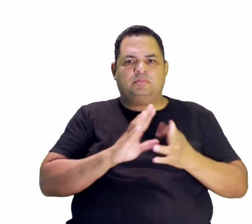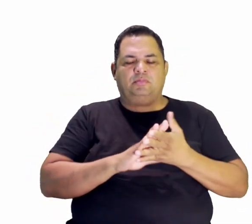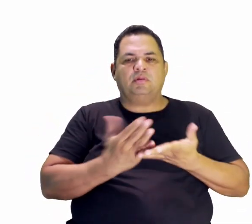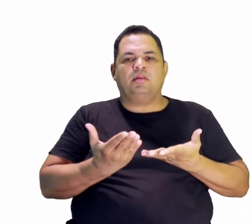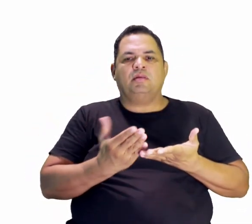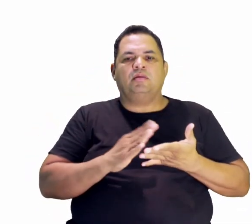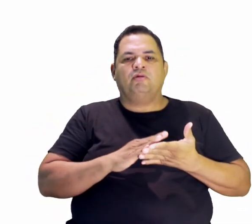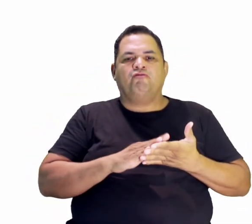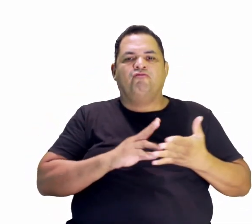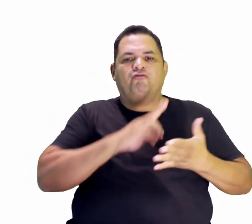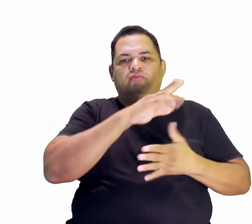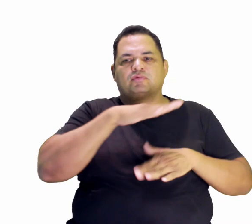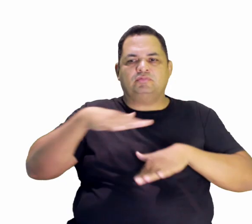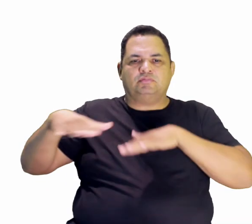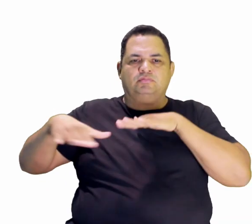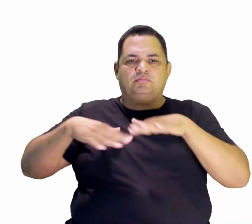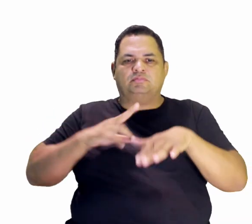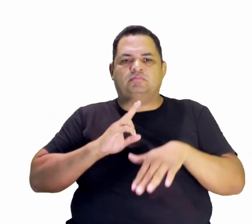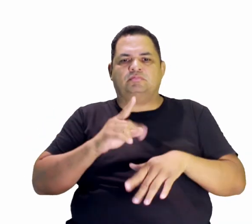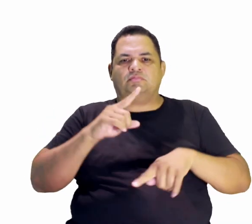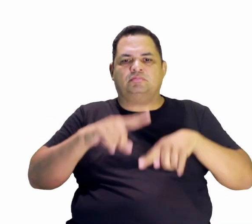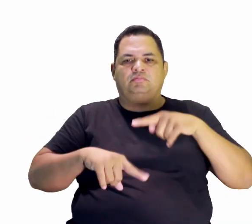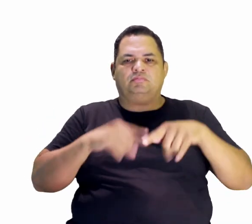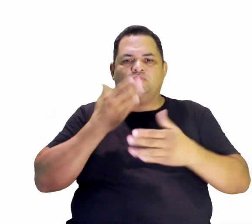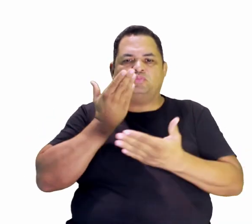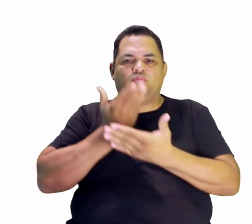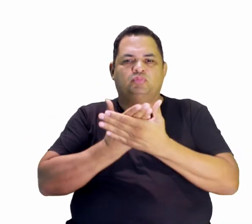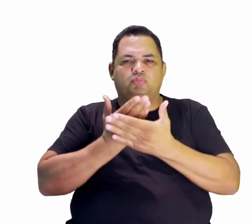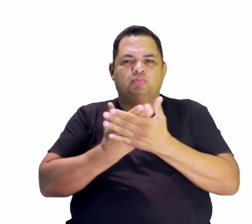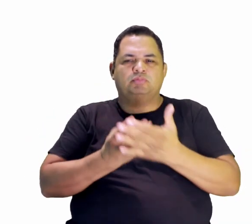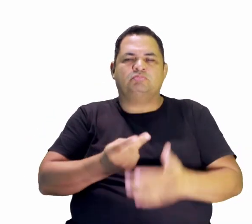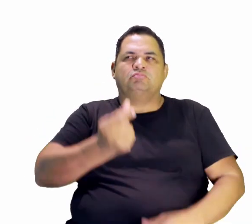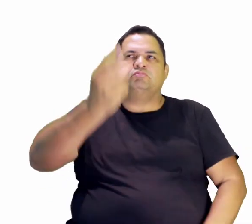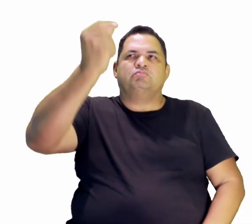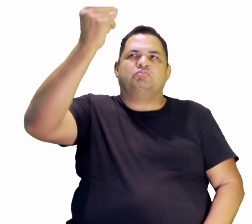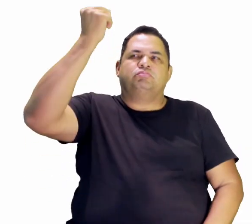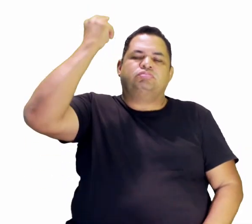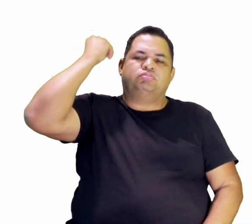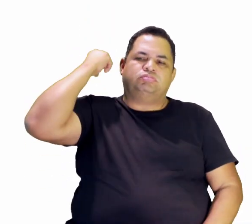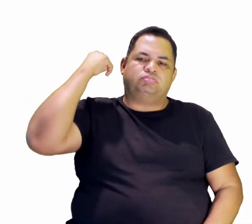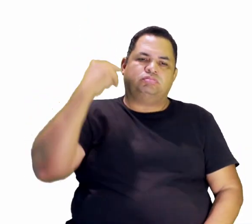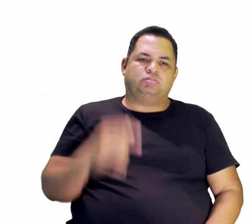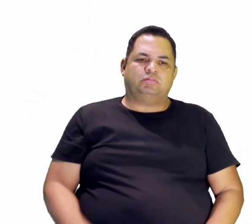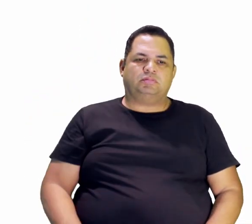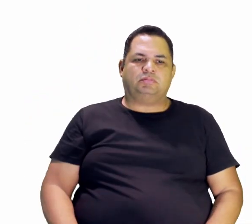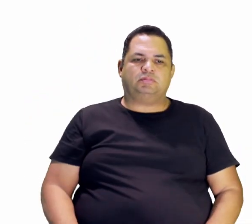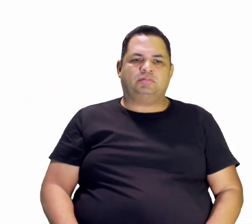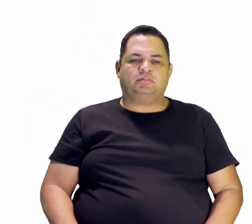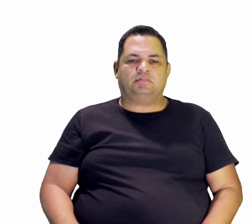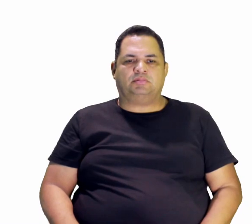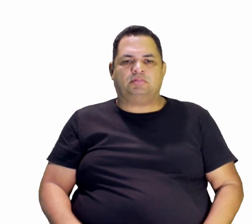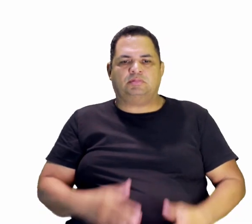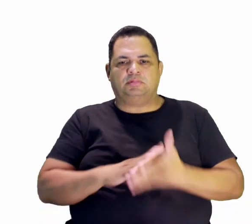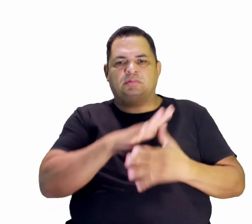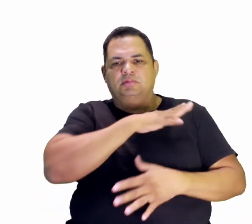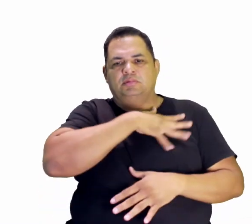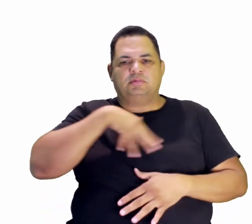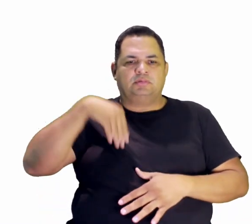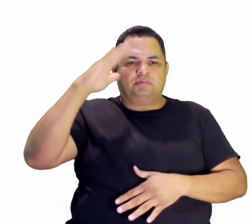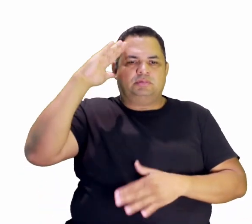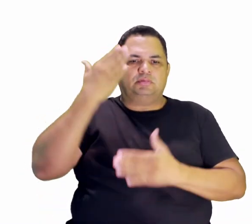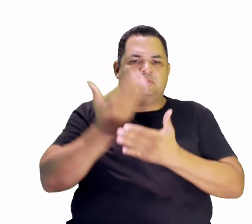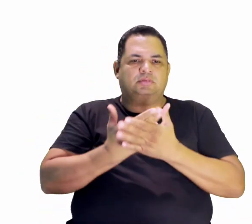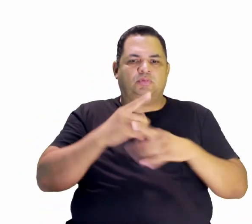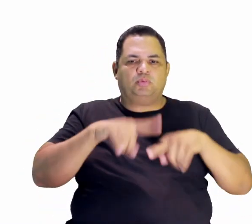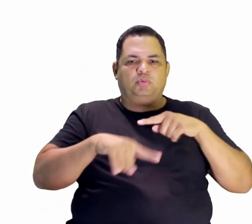e movimento sempre foram objeto de estudo desde a antiguidade. Vamos ver o que ele dizia. Aristóteles acreditava que um corpo só